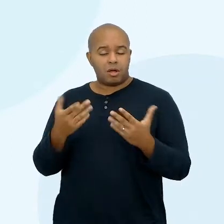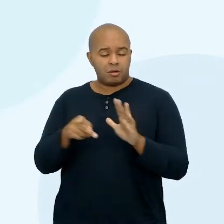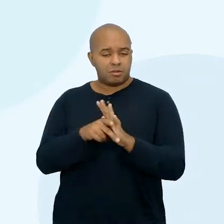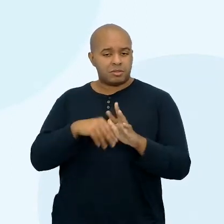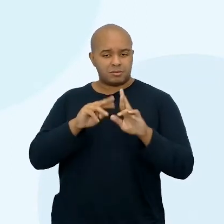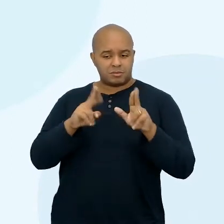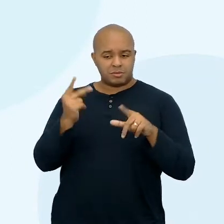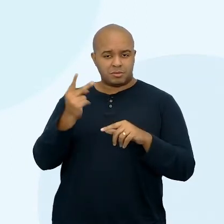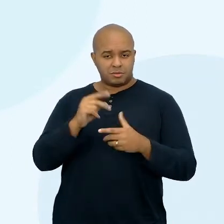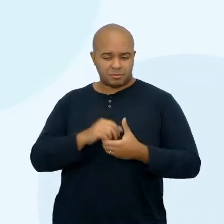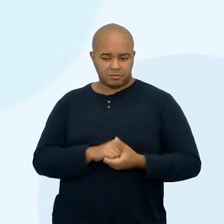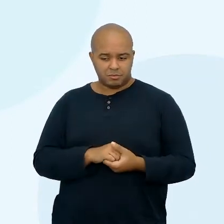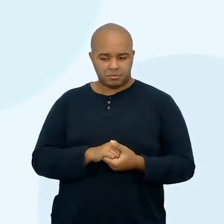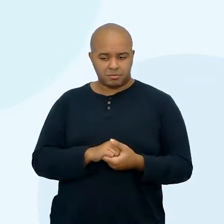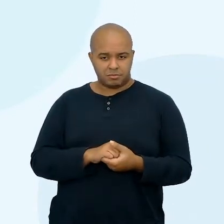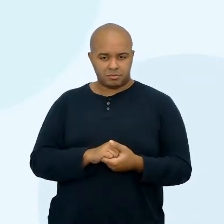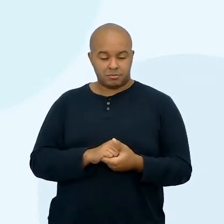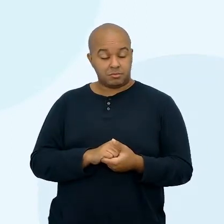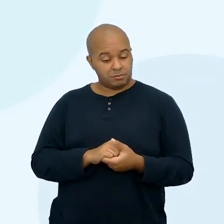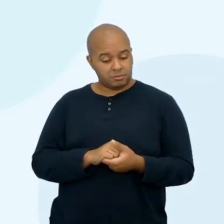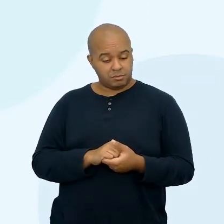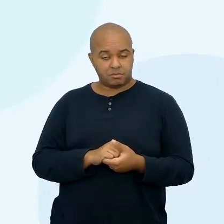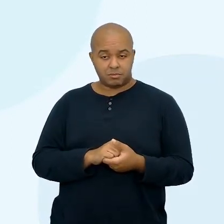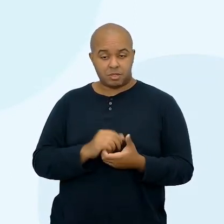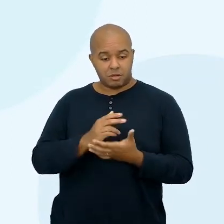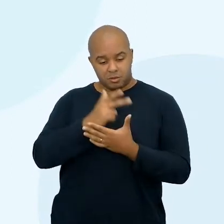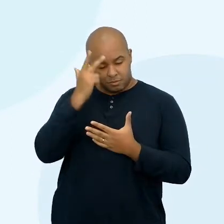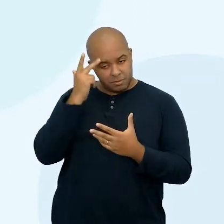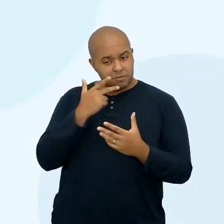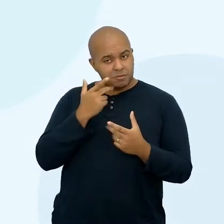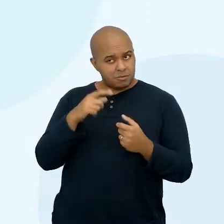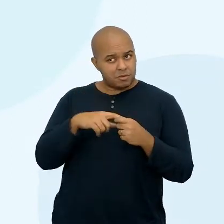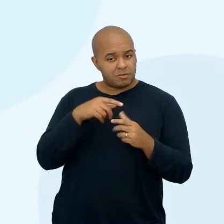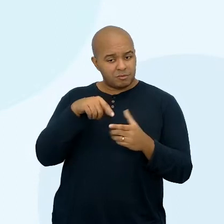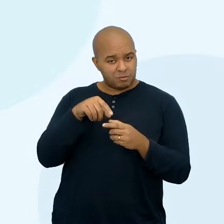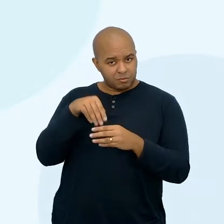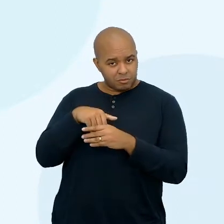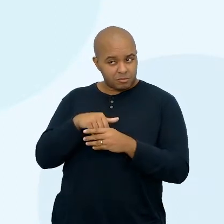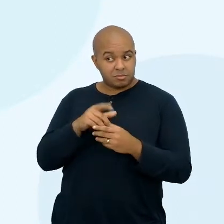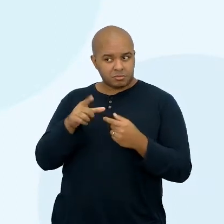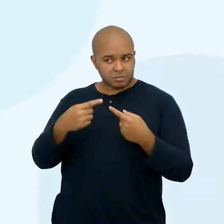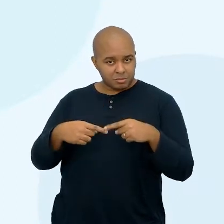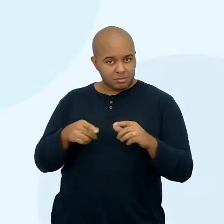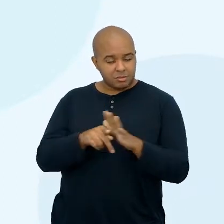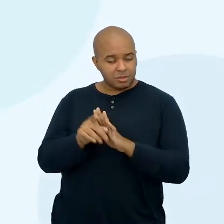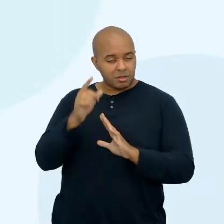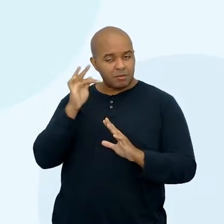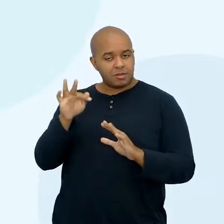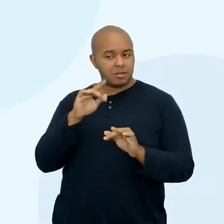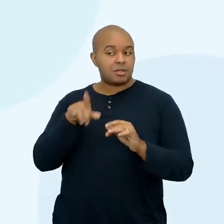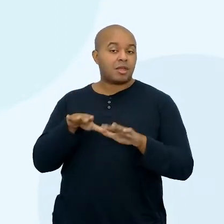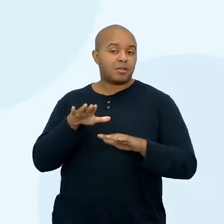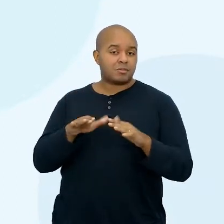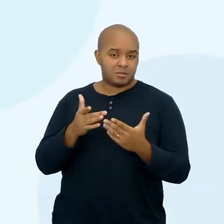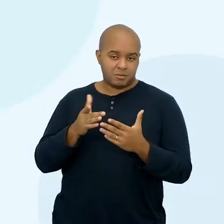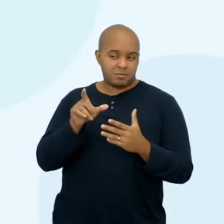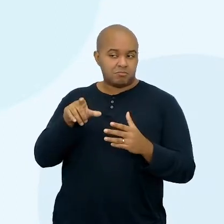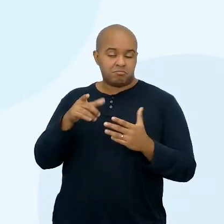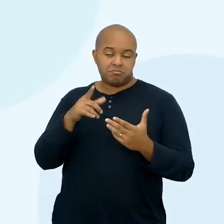município. O deputado, ele representa o legislativo estadual na Assembleia e